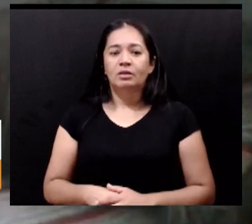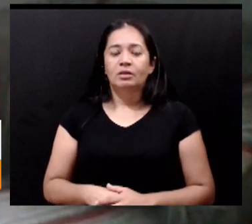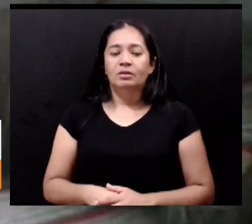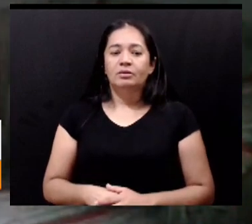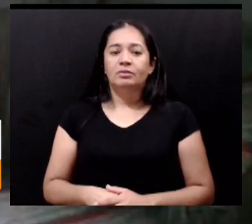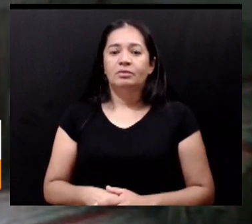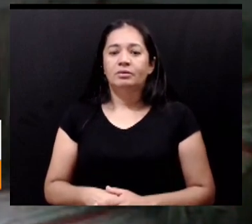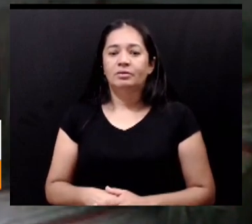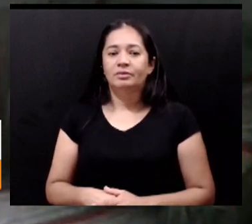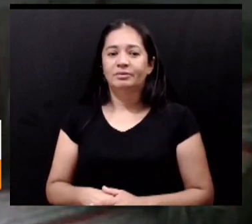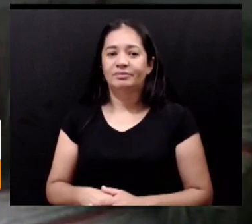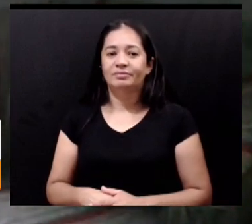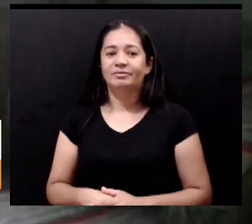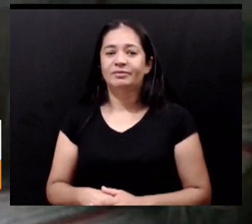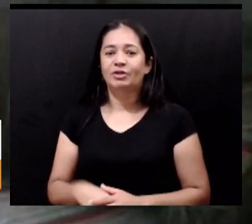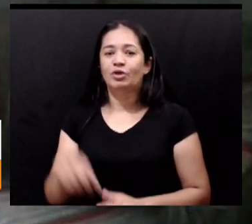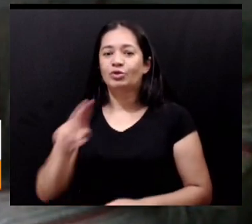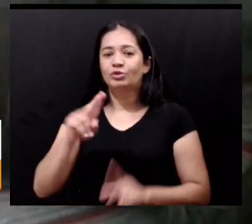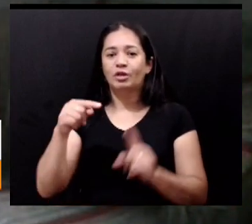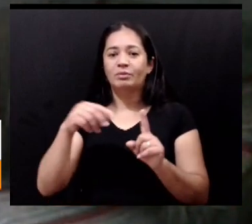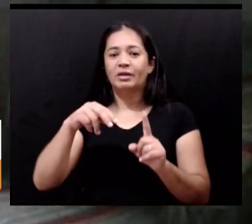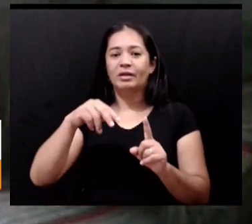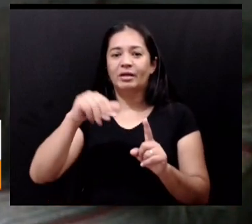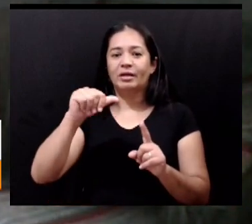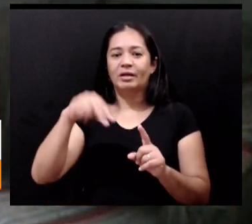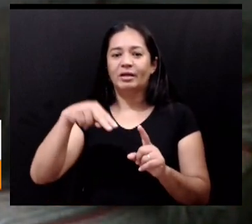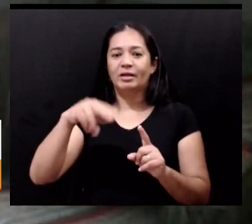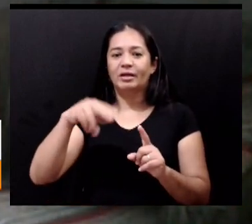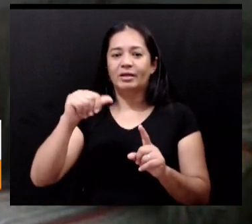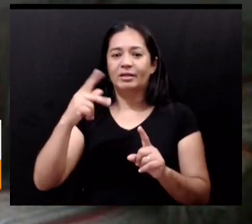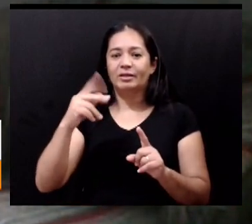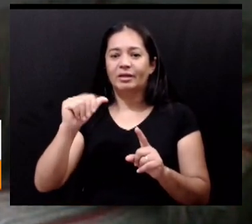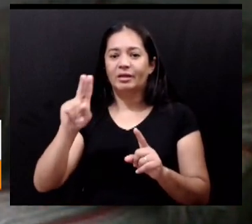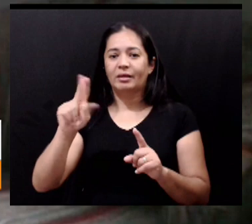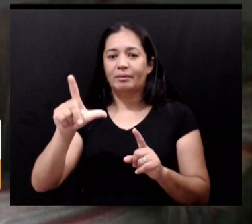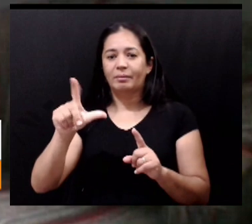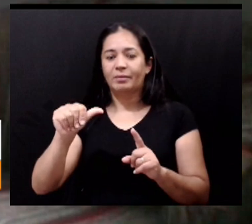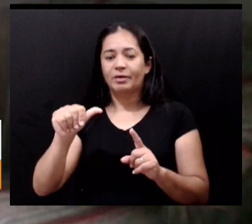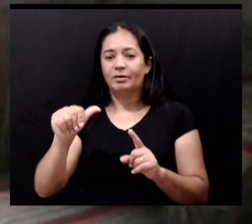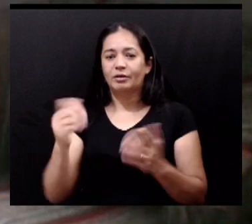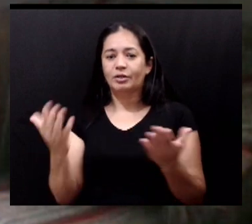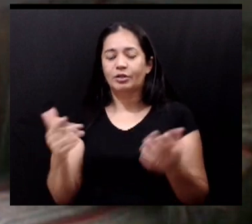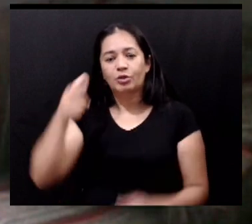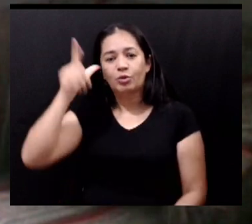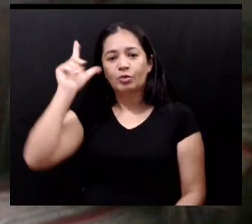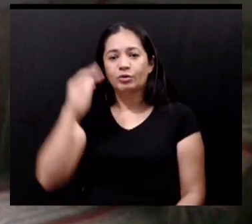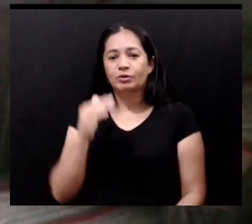Ana Paula, perdeu a sua avó ontem. E meu carinho.